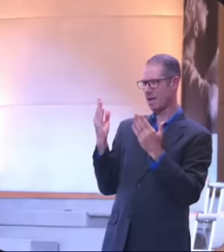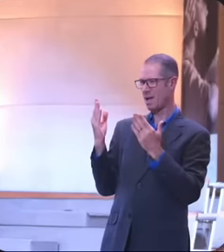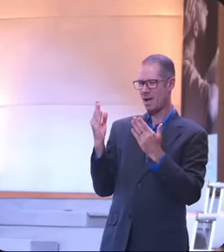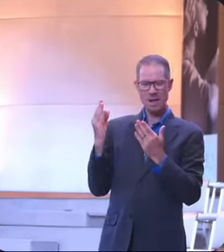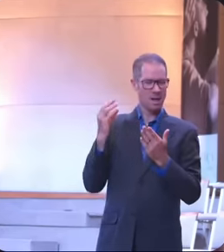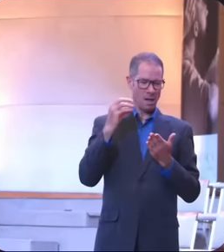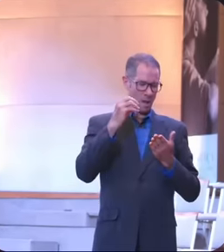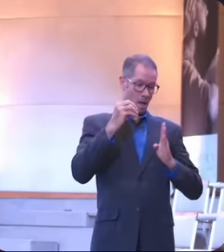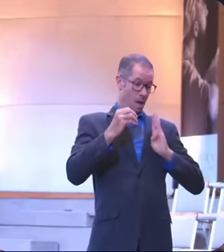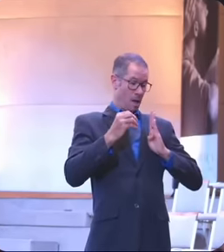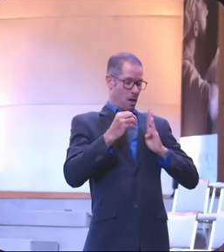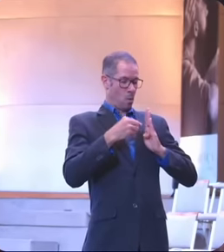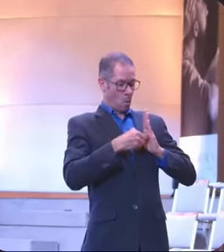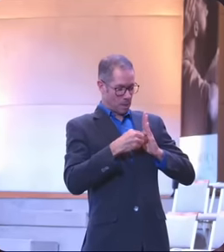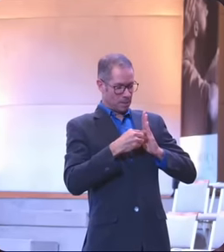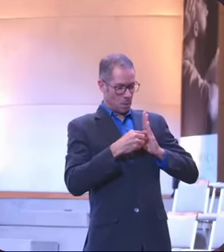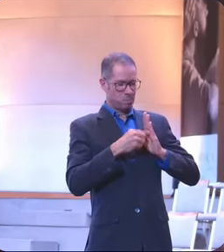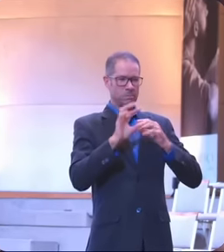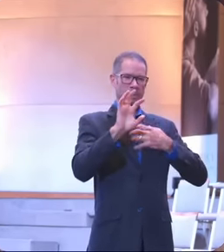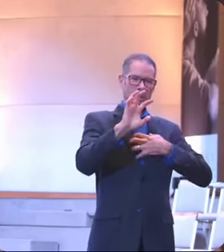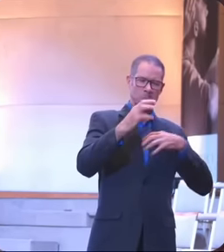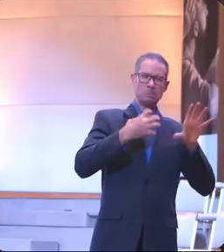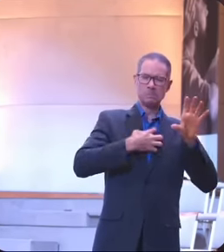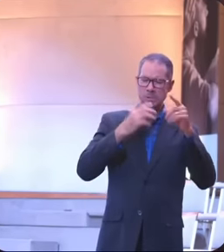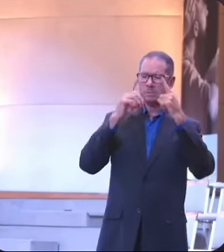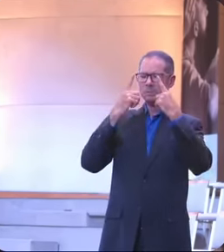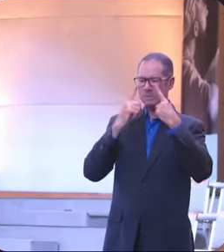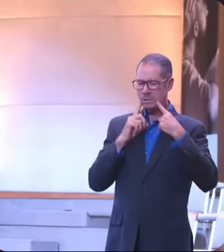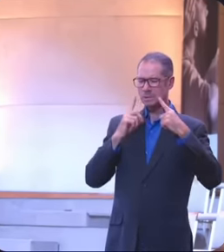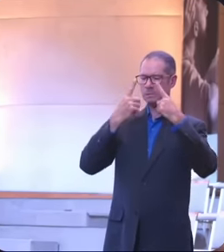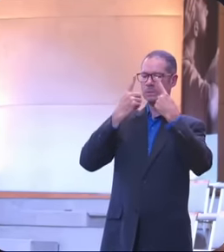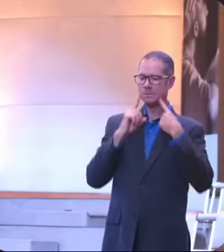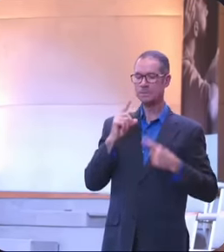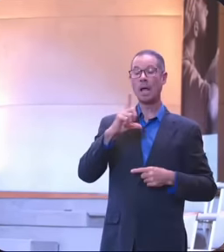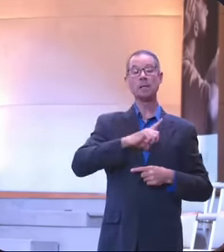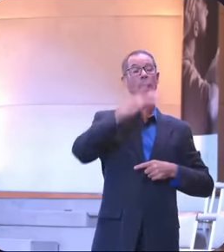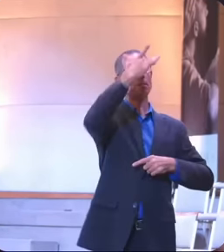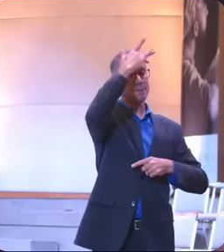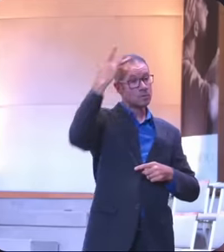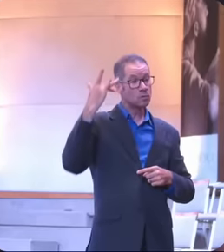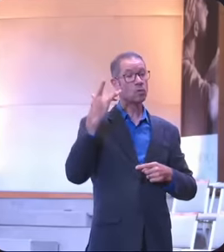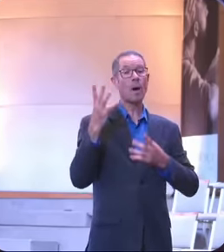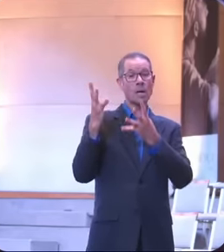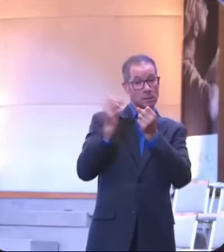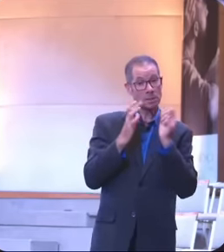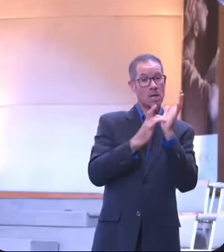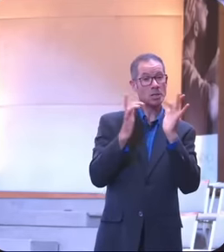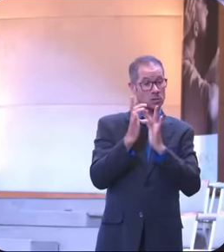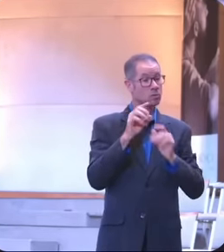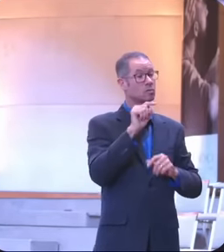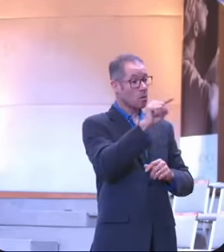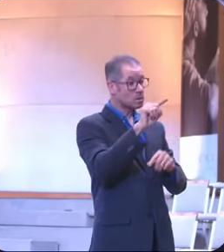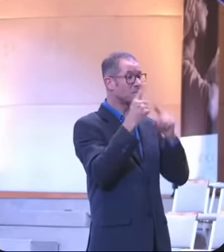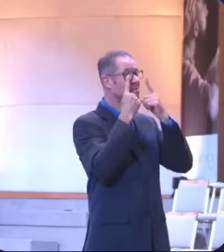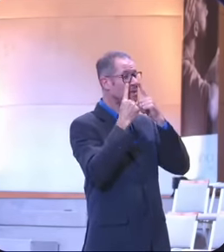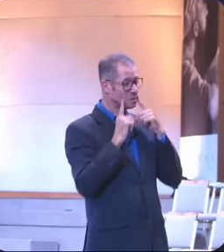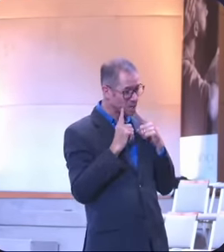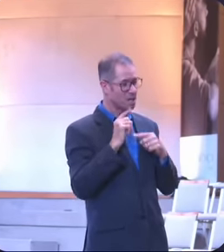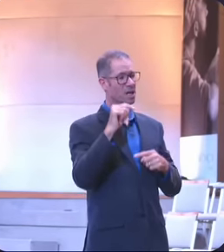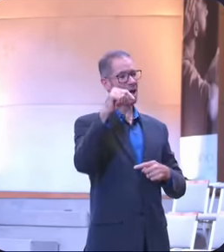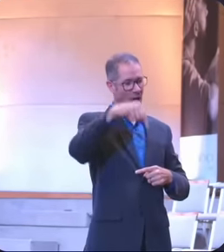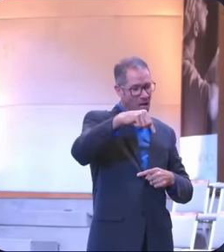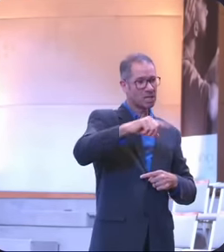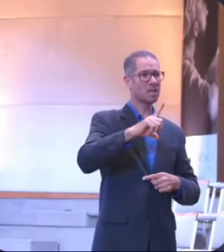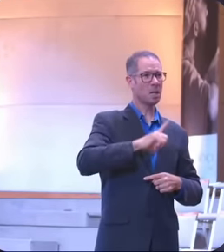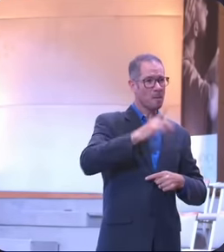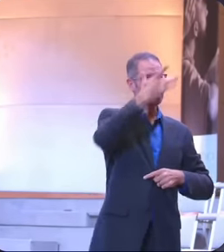teu coração, você vai chorar por essa pessoa. Tem gente que vai se converter porque você vai chorar por elas. Tem gente que está aqui hoje